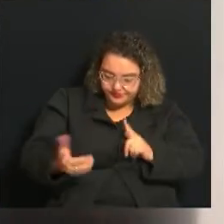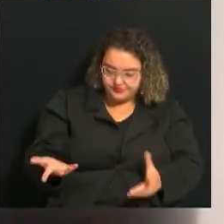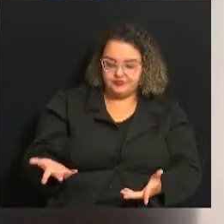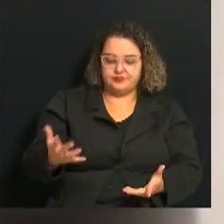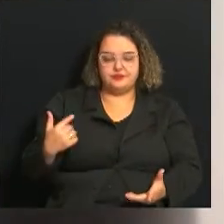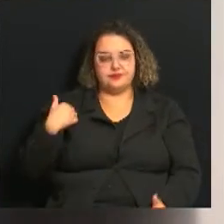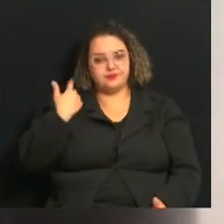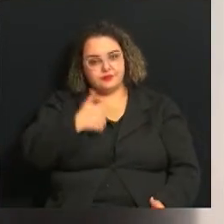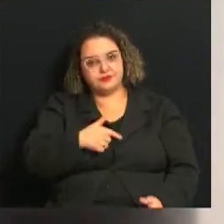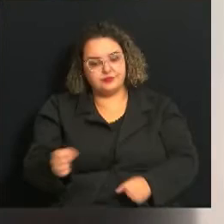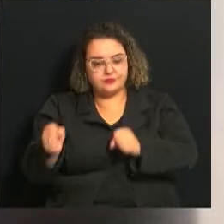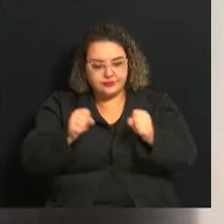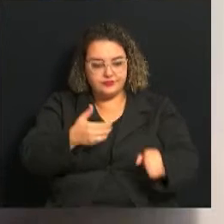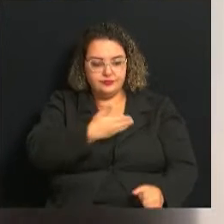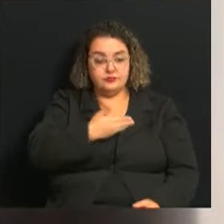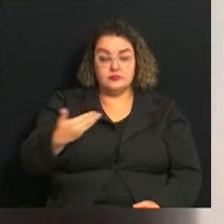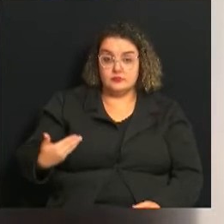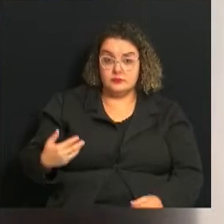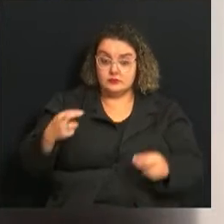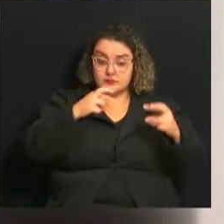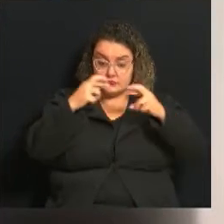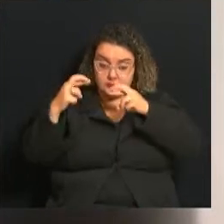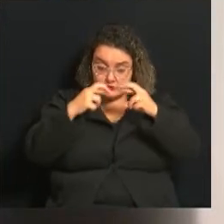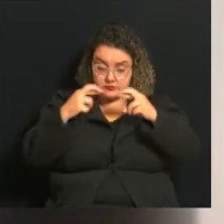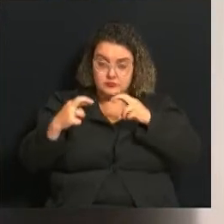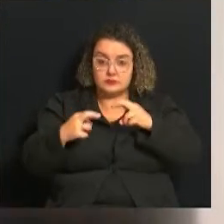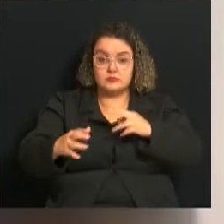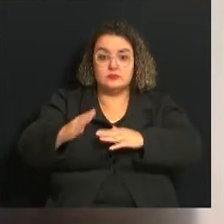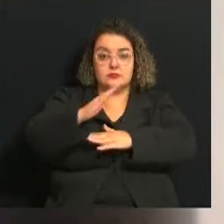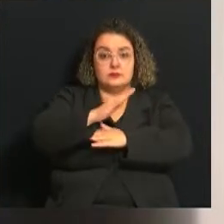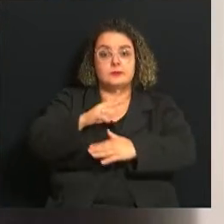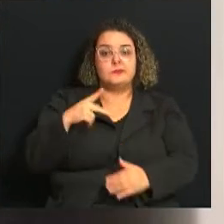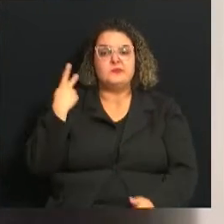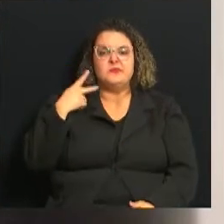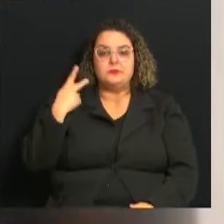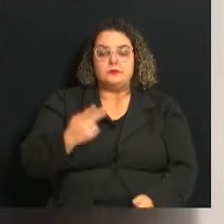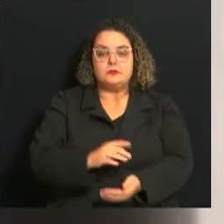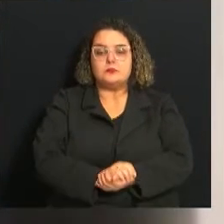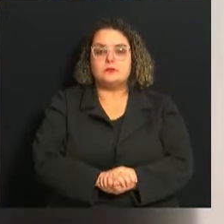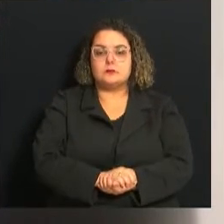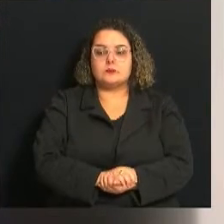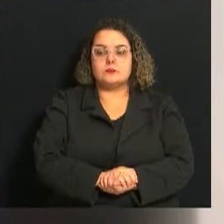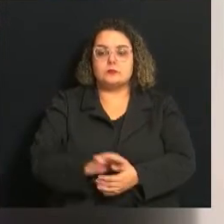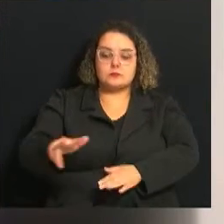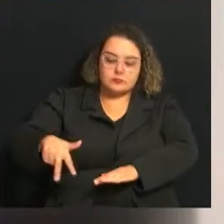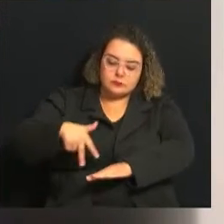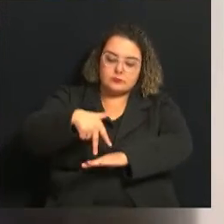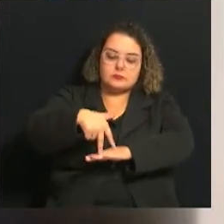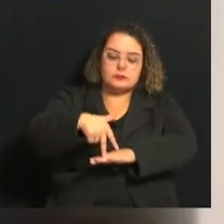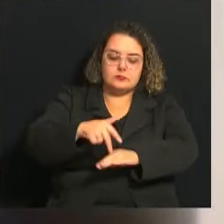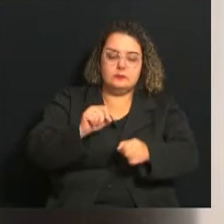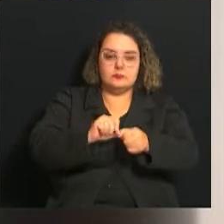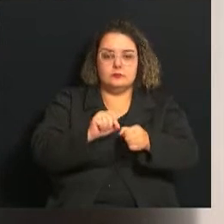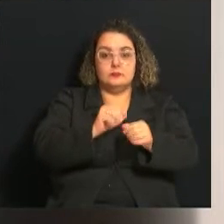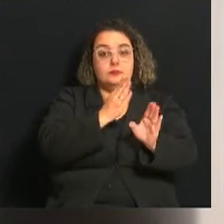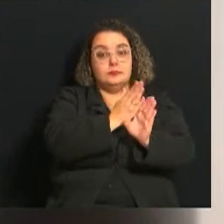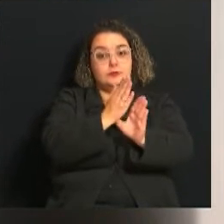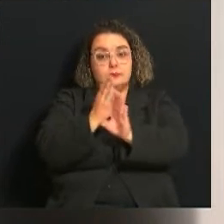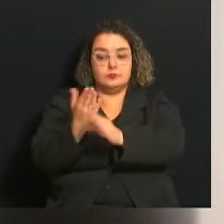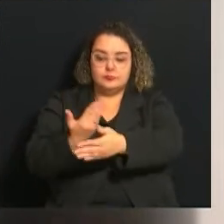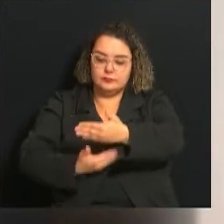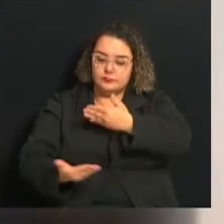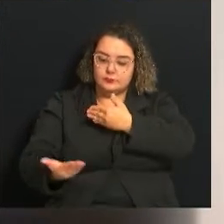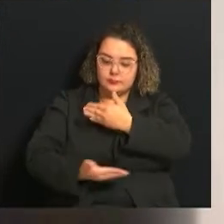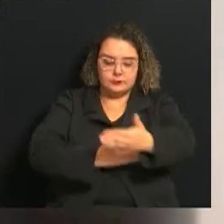poder público aqui, fiscalizador, né, a Câmara dos Vereadores, se predispondo a fazer esses encontros, fazer essa intermediação. Então, penso